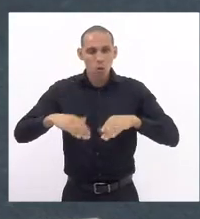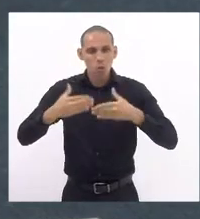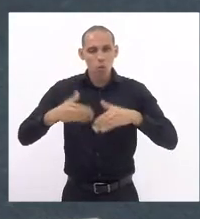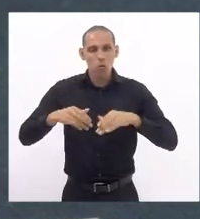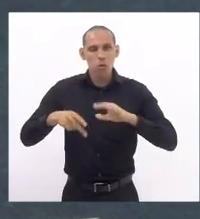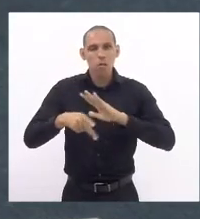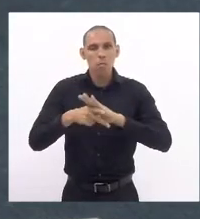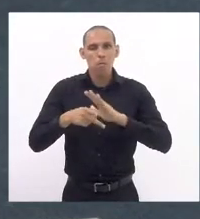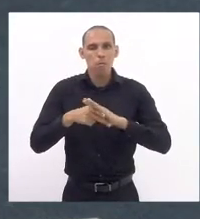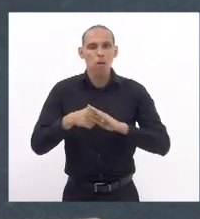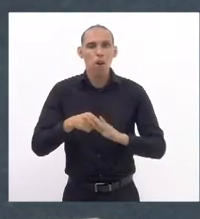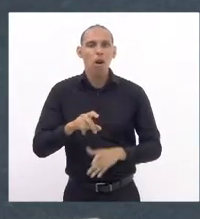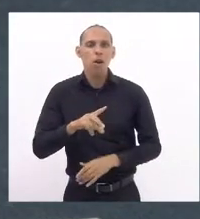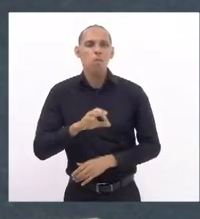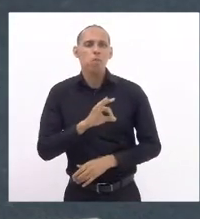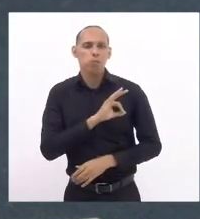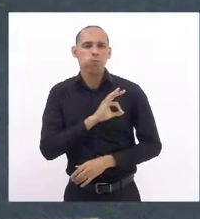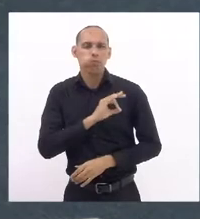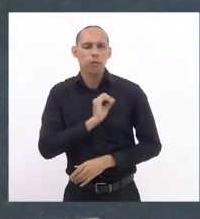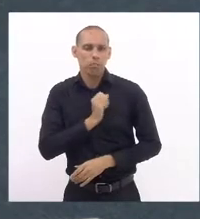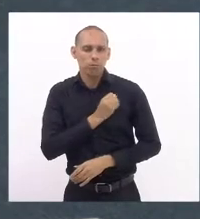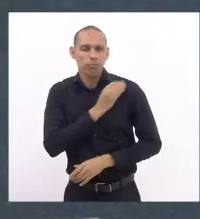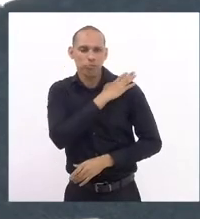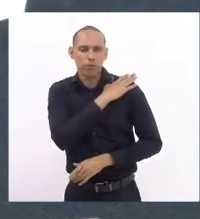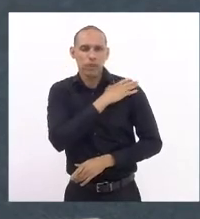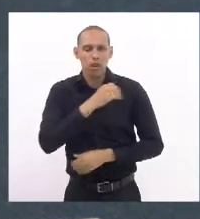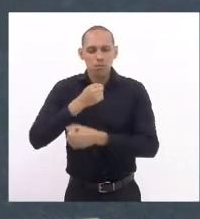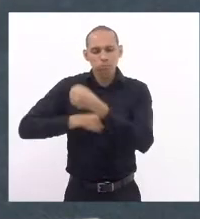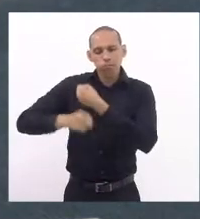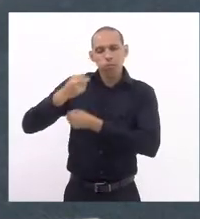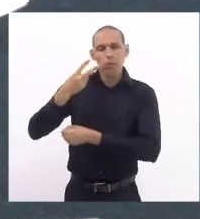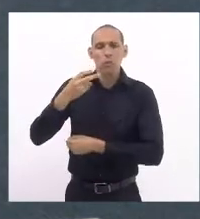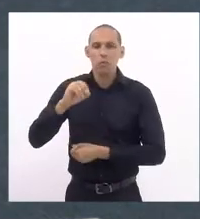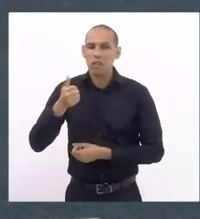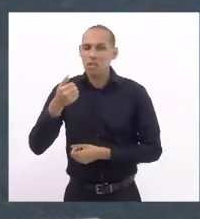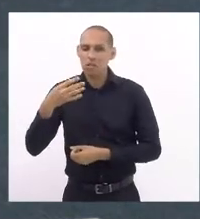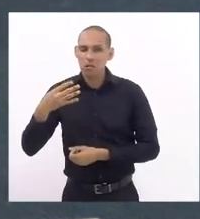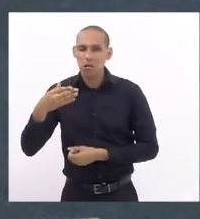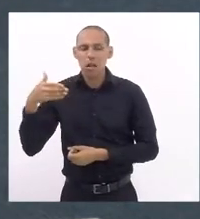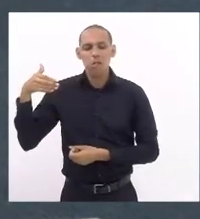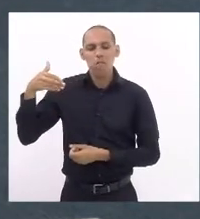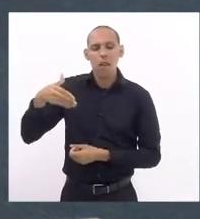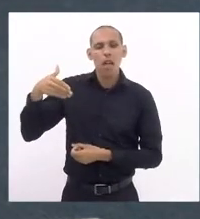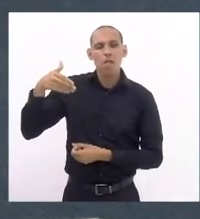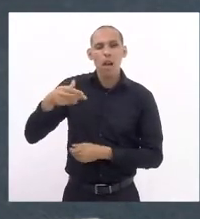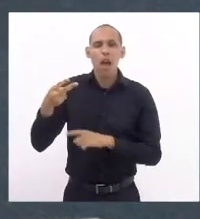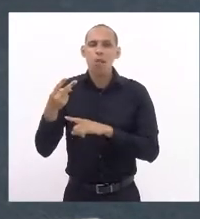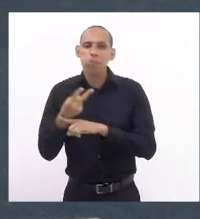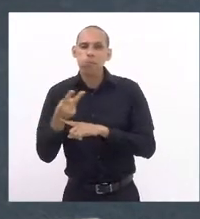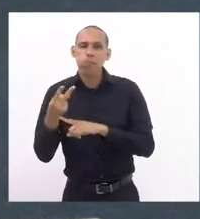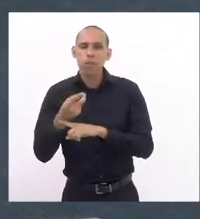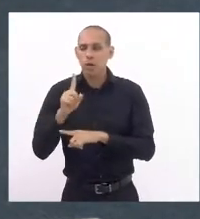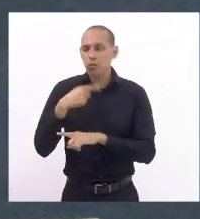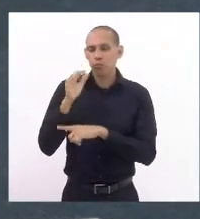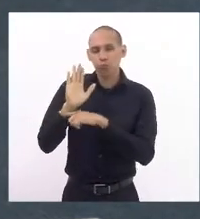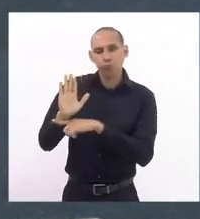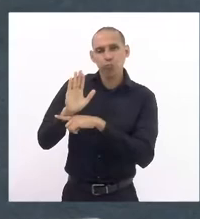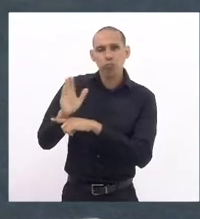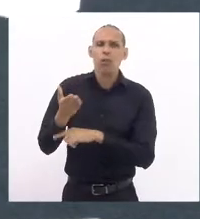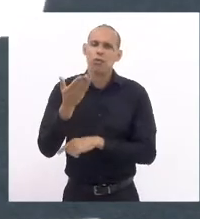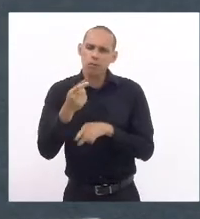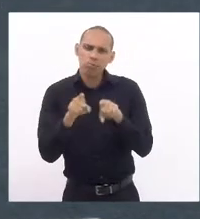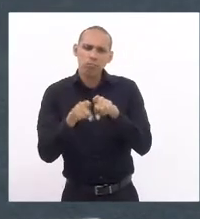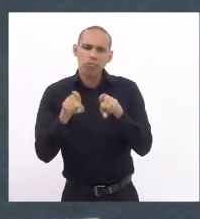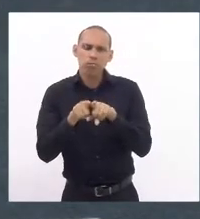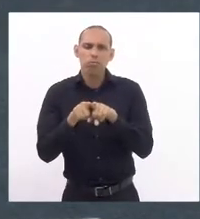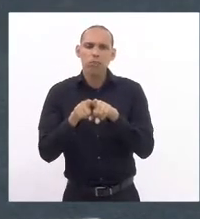de 2014, aquele pessoal que ficava aqui buscando nossa ajuda, ajuda de Vossa Excelência